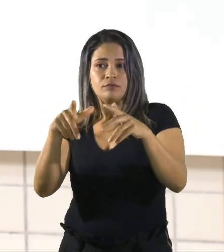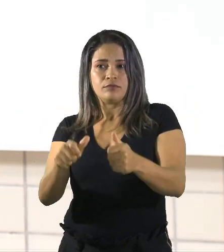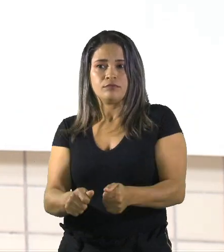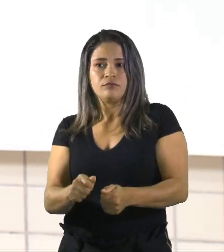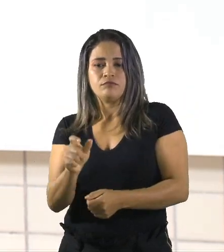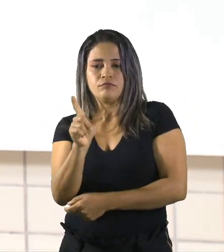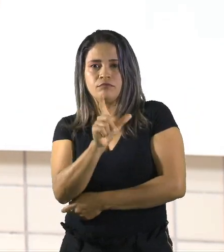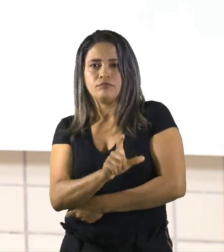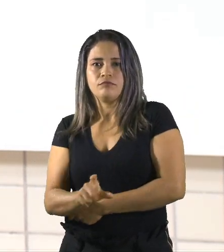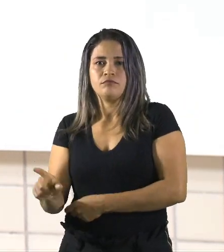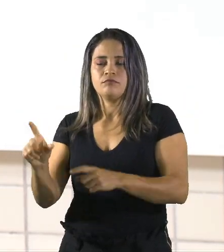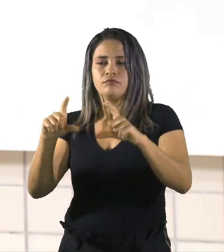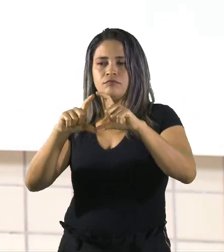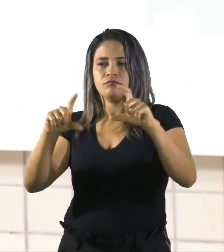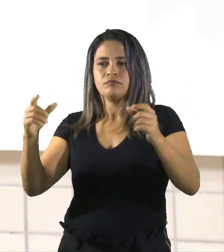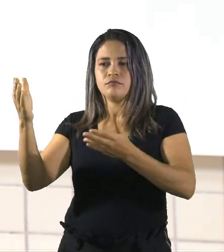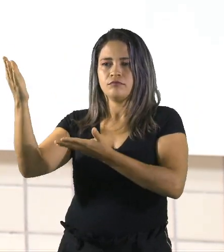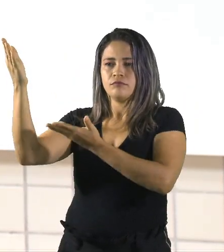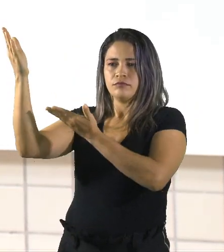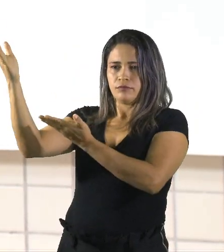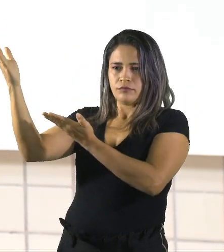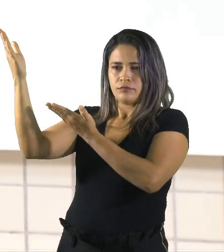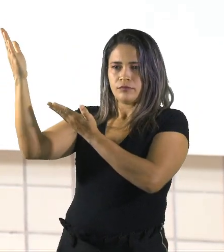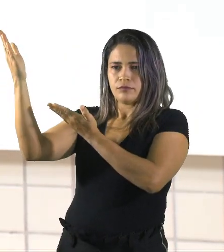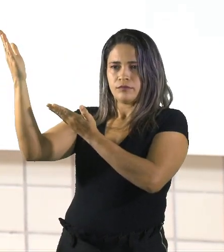nessa representação aqui, que a gente chama de